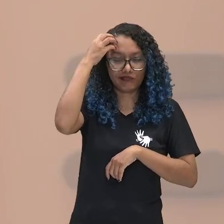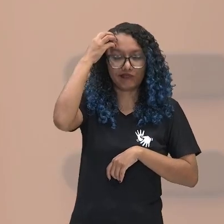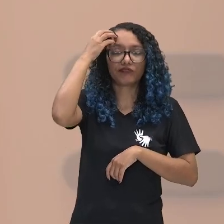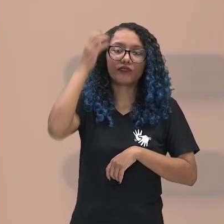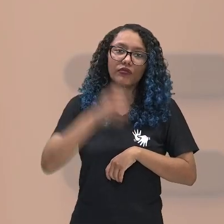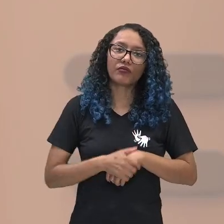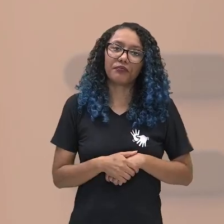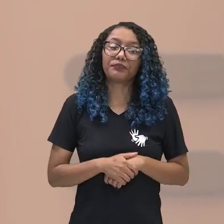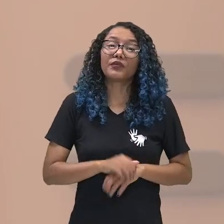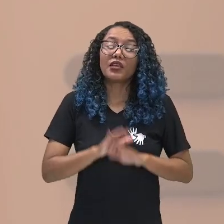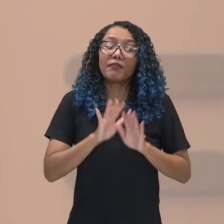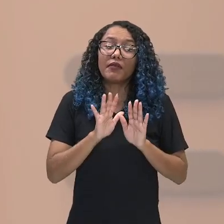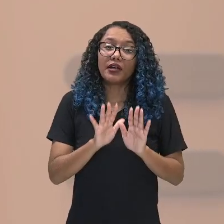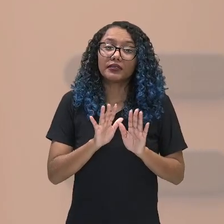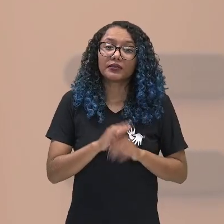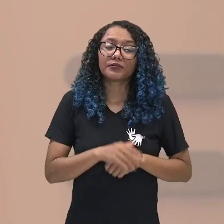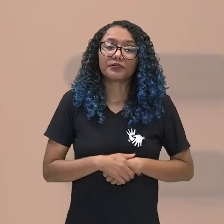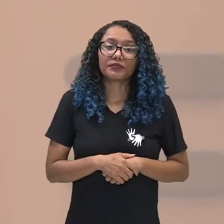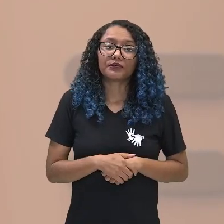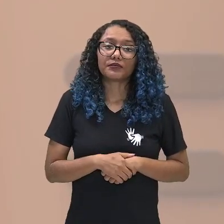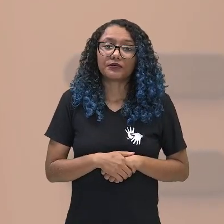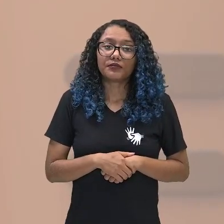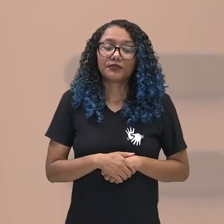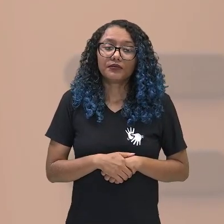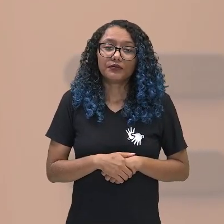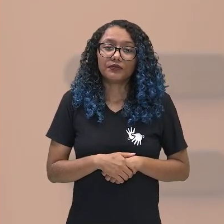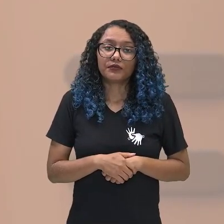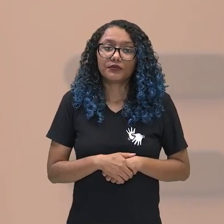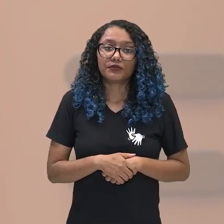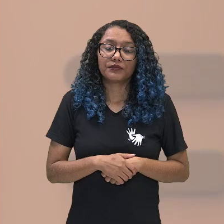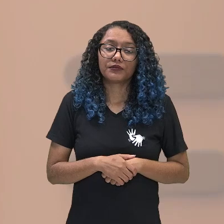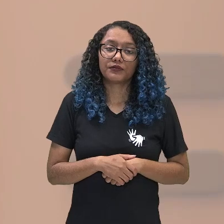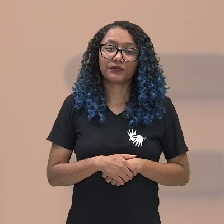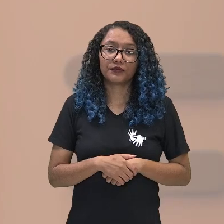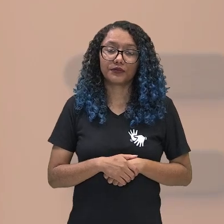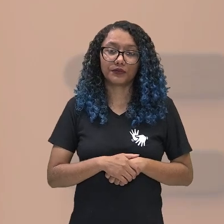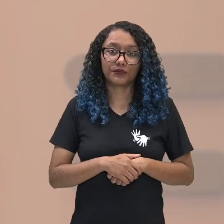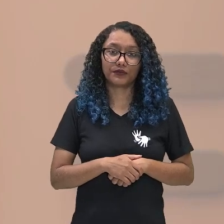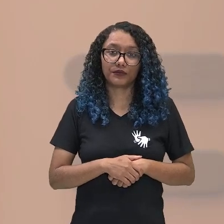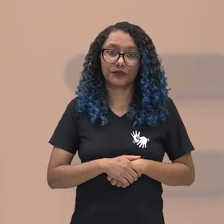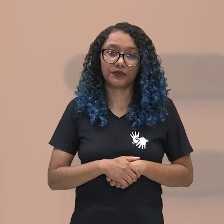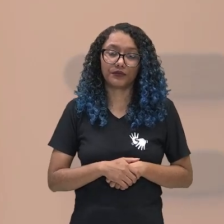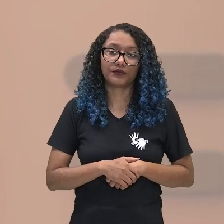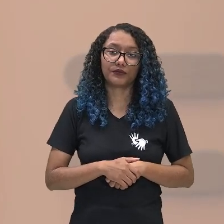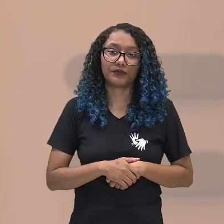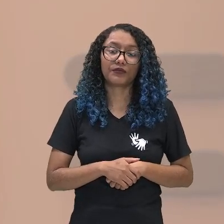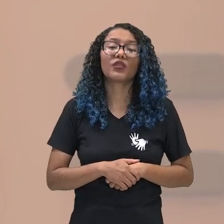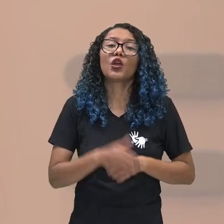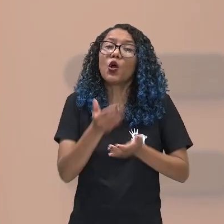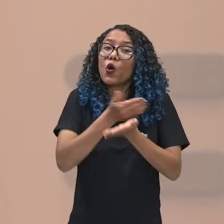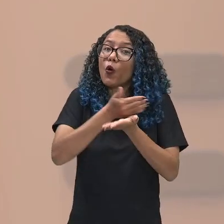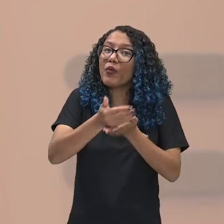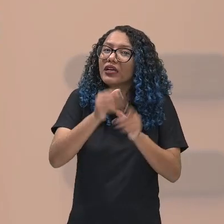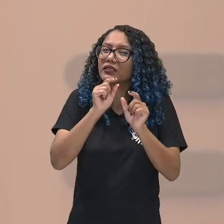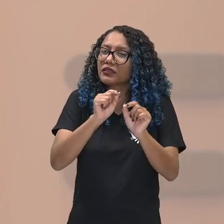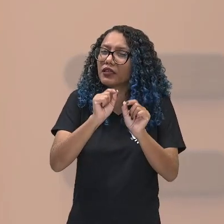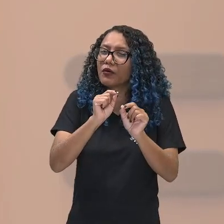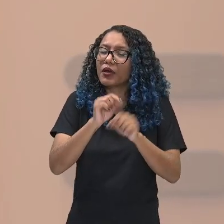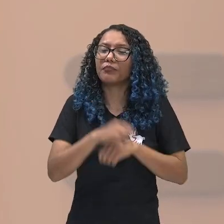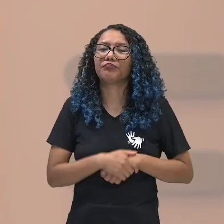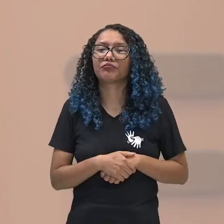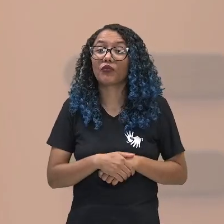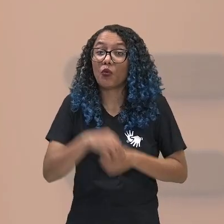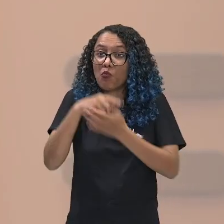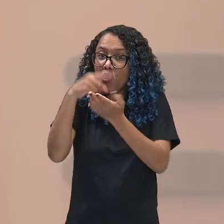ver que, aos poucos, vai começar, então, a haver o quê, né? Um movimento para quê? Para que, então,